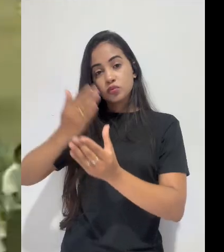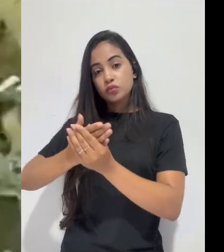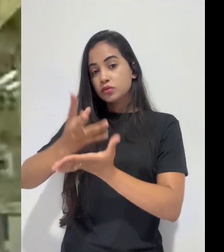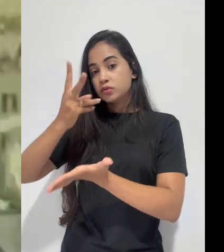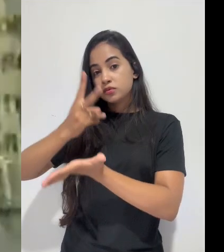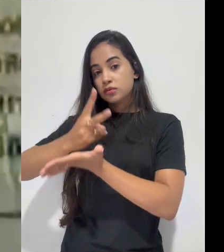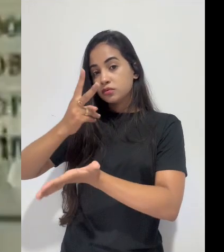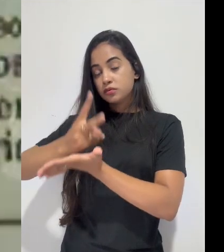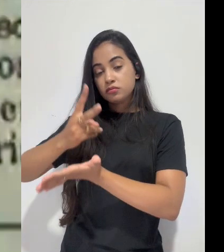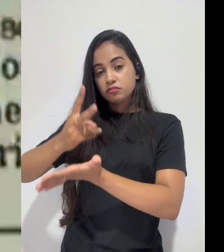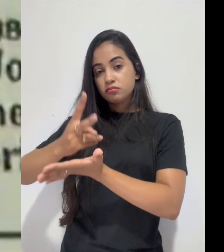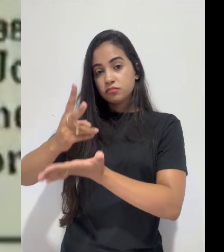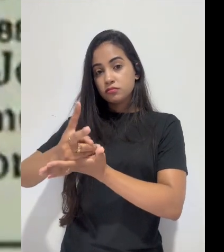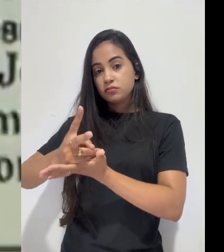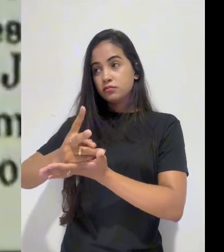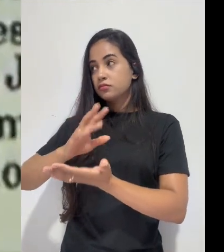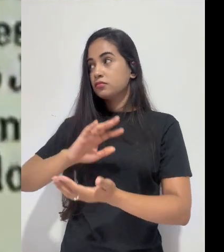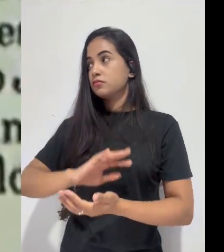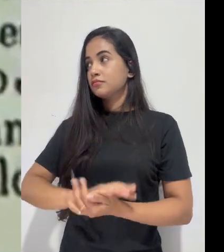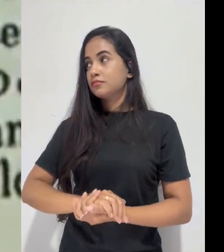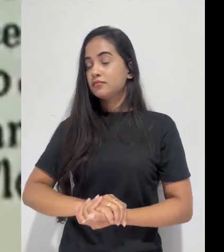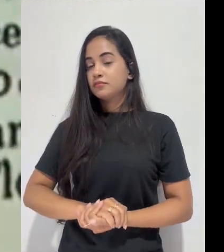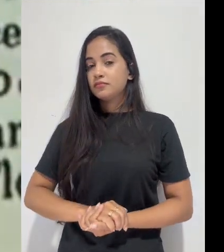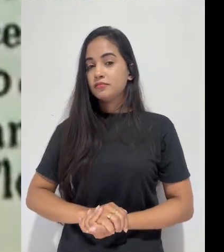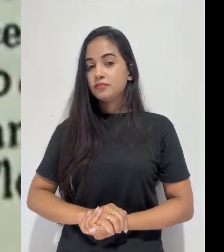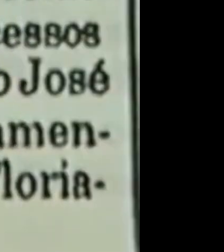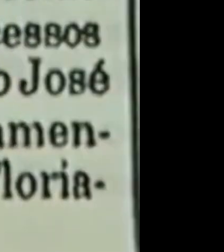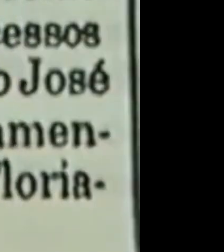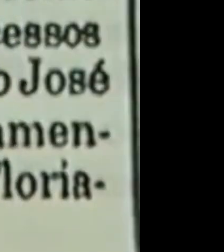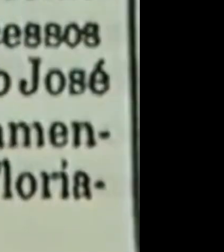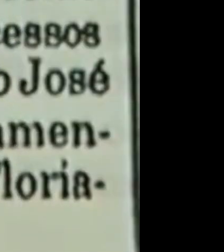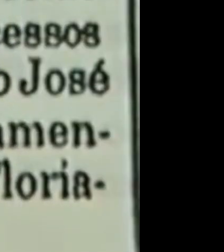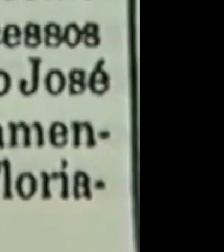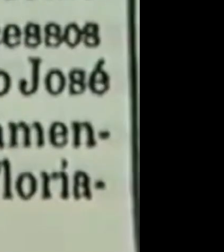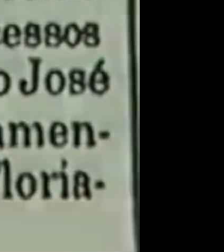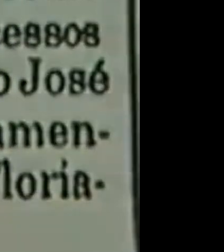em todos os processos movidos contra ela.